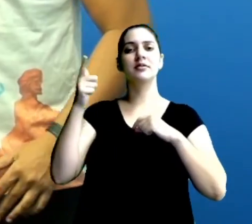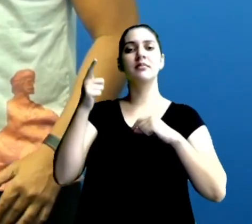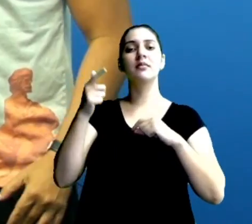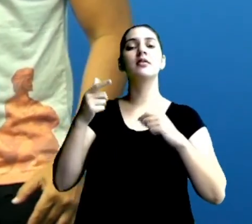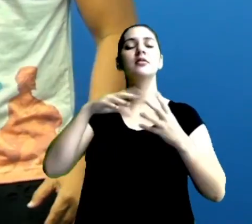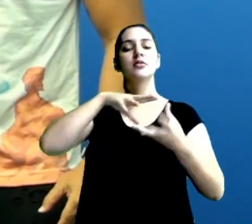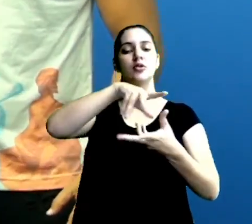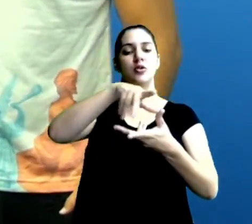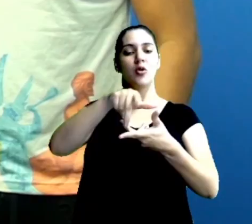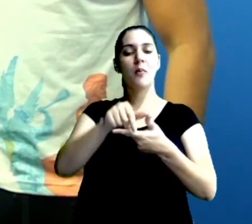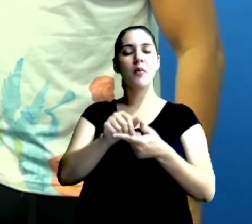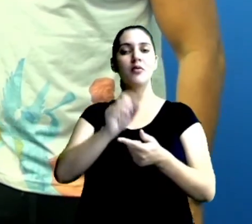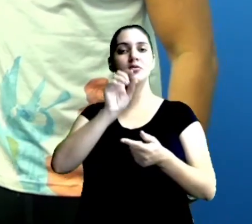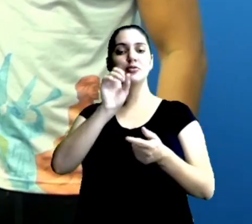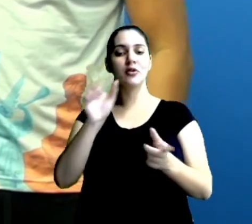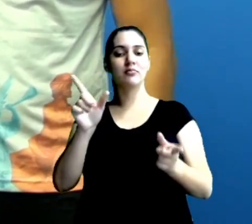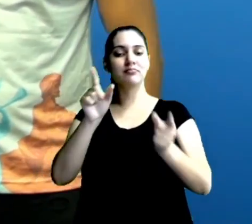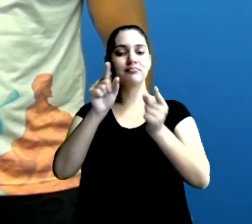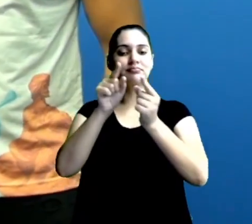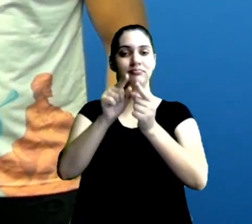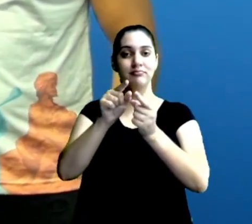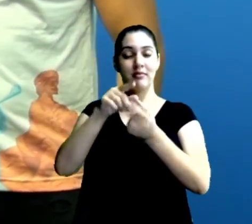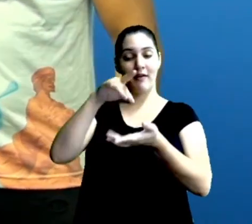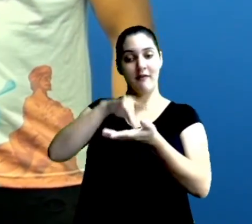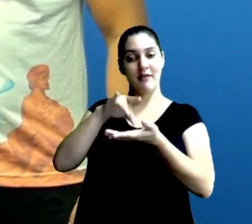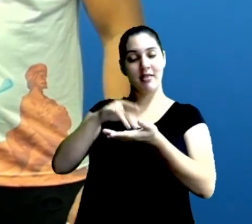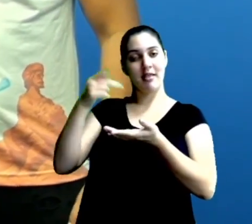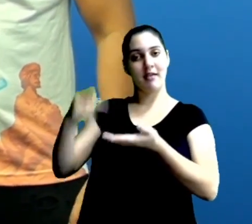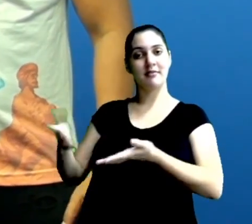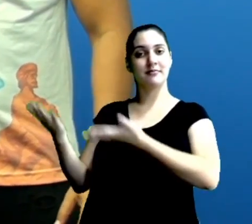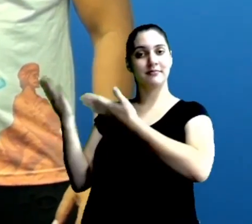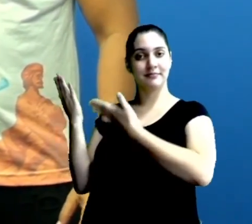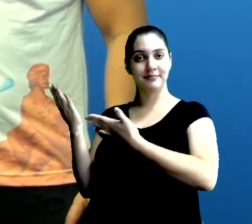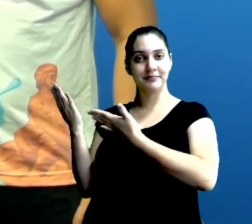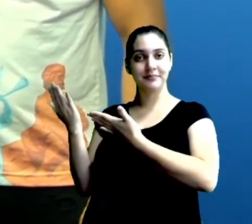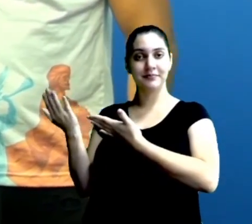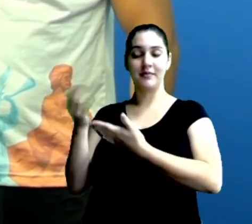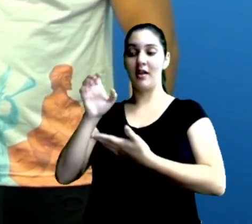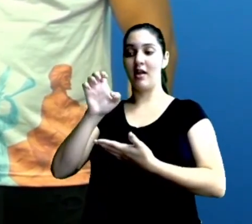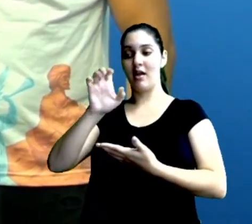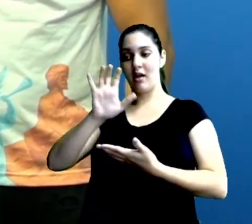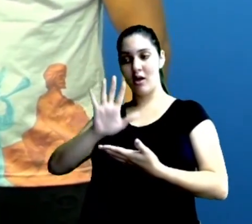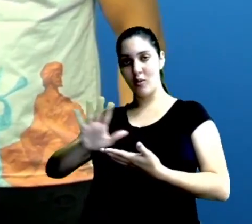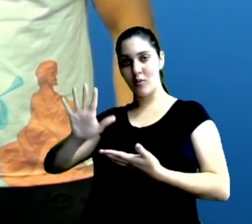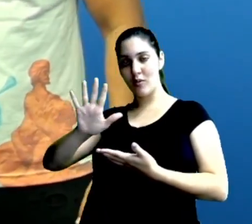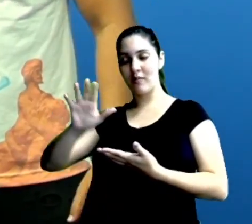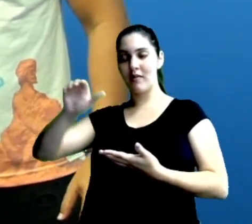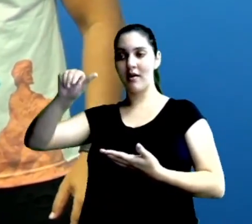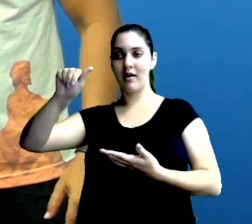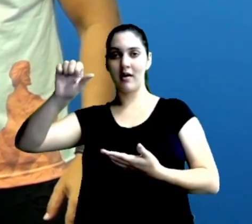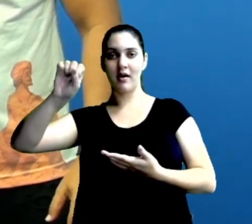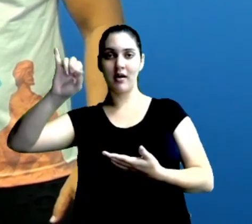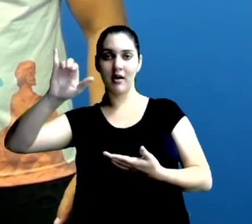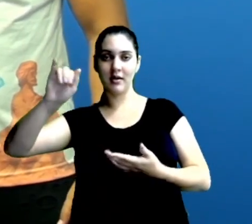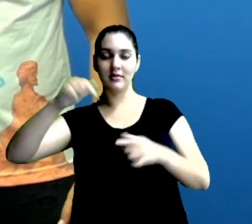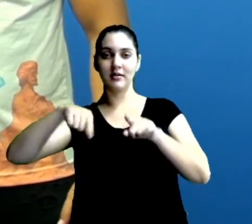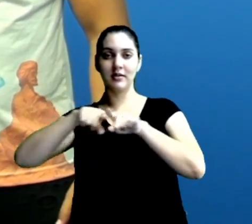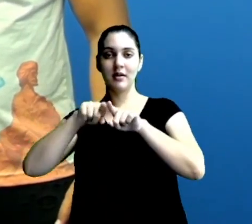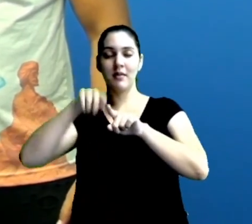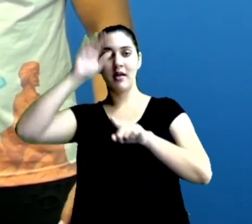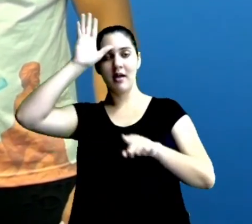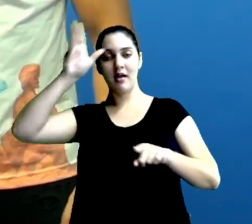o mundo se limitava a essa realidade aqui. A Europa, a Ásia e a